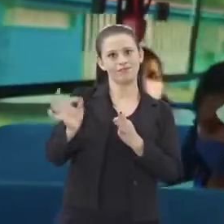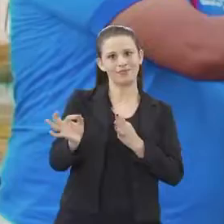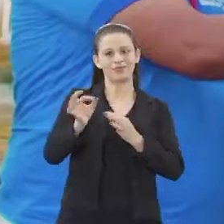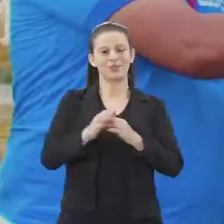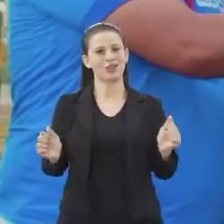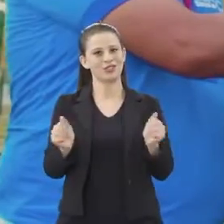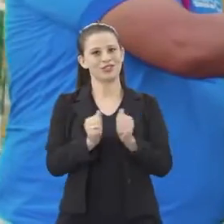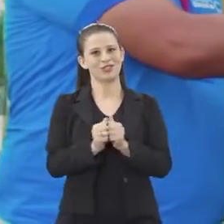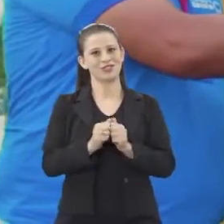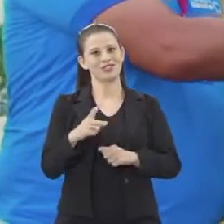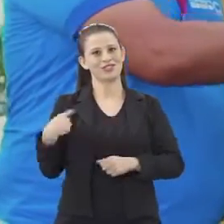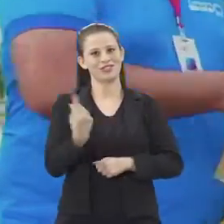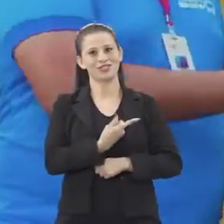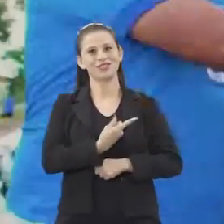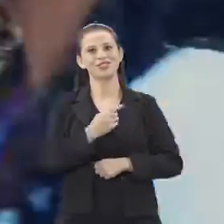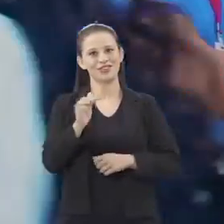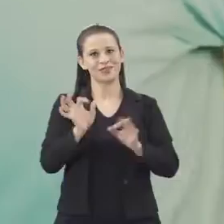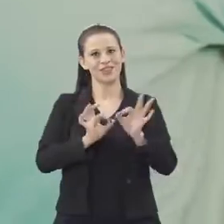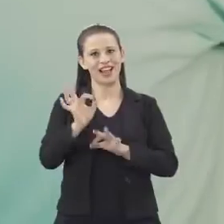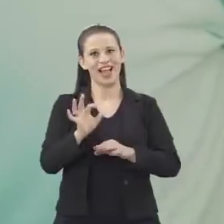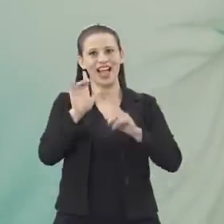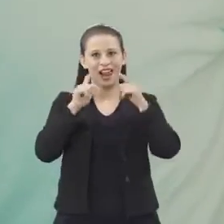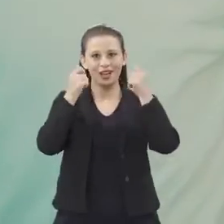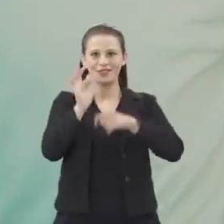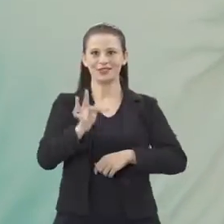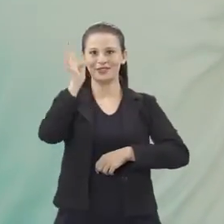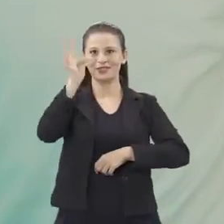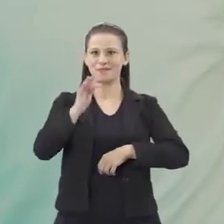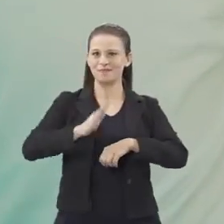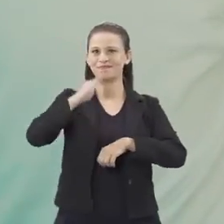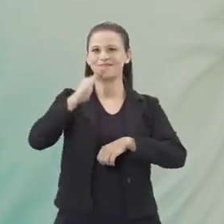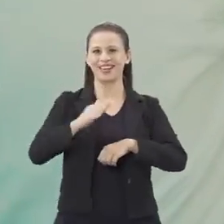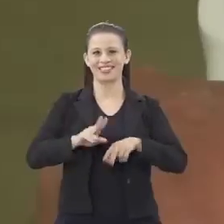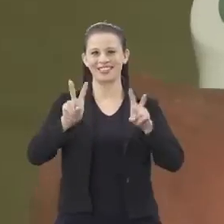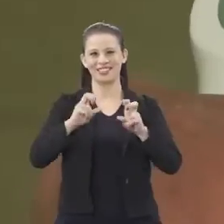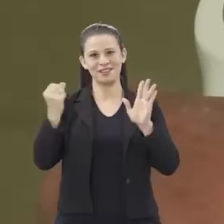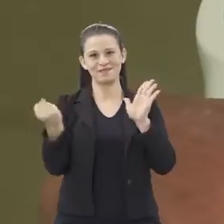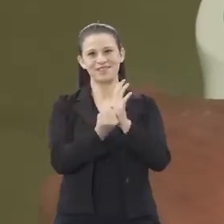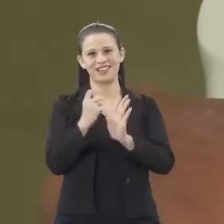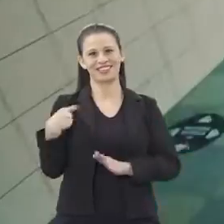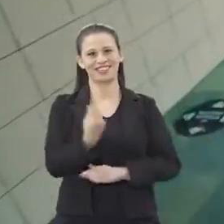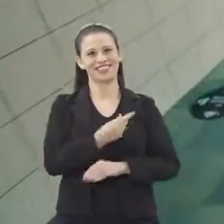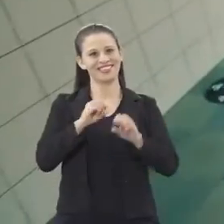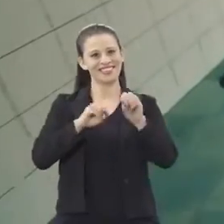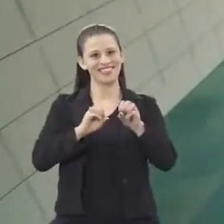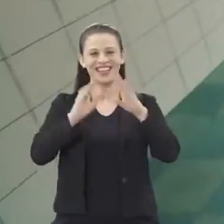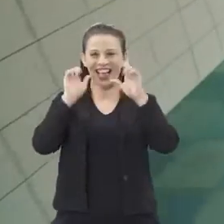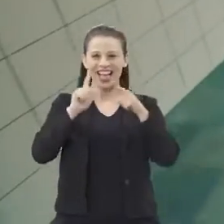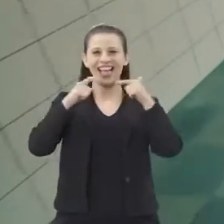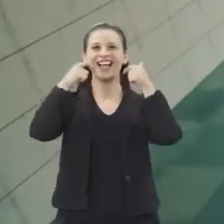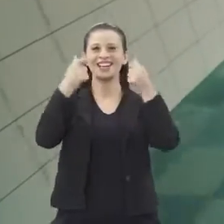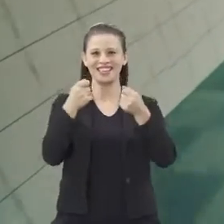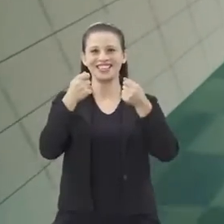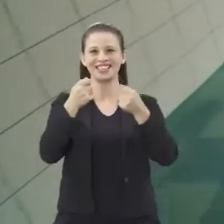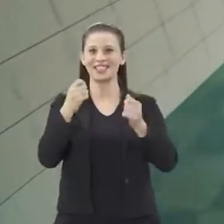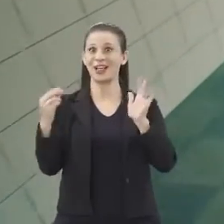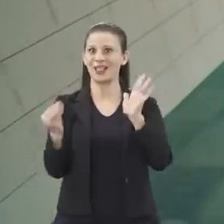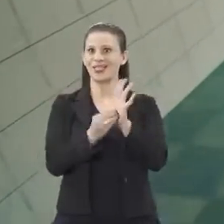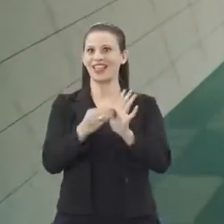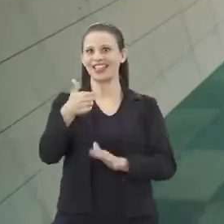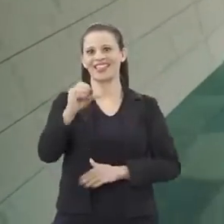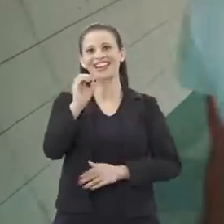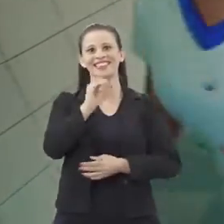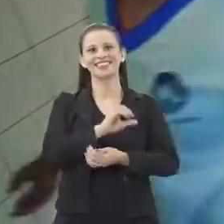distanciamento. Juntos, vamos preparar Lagoas do Futuro, com o maior investimento da história da nossa educação. Uma Lagoas